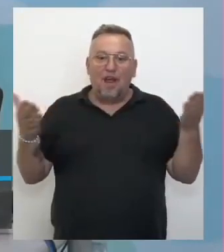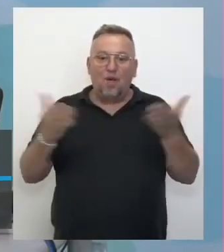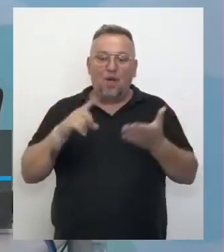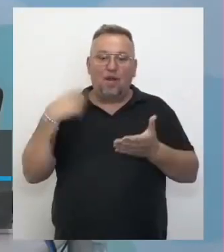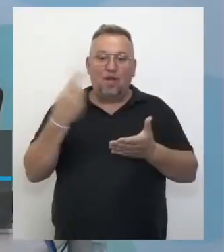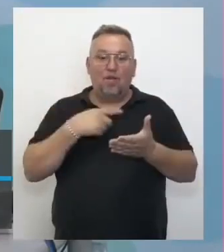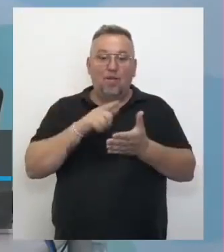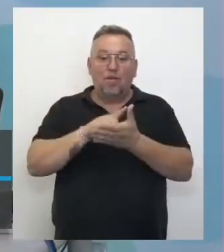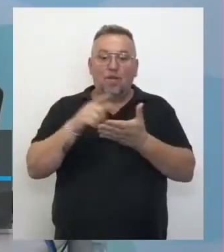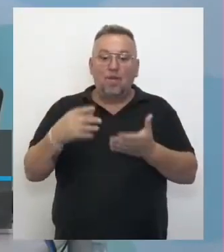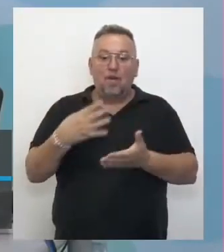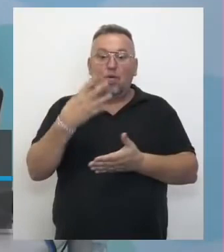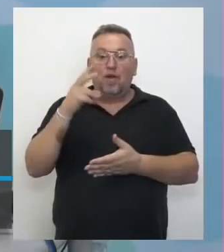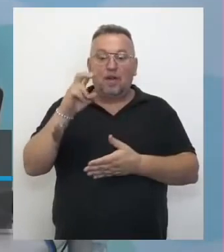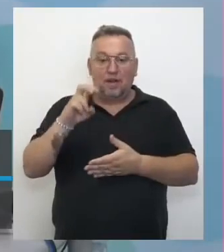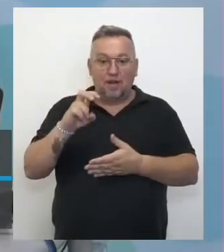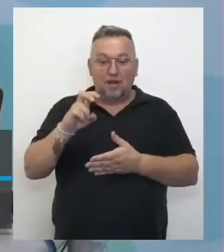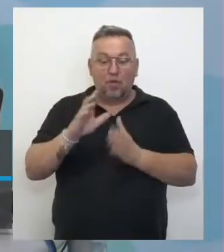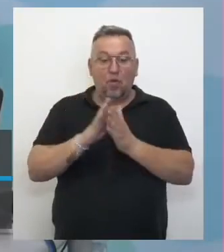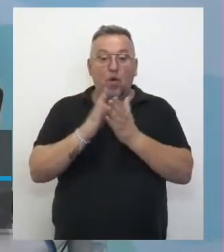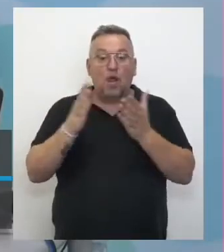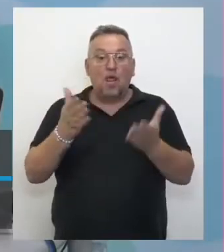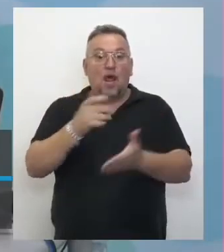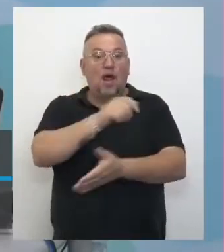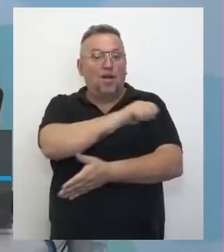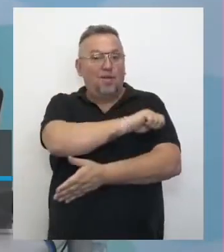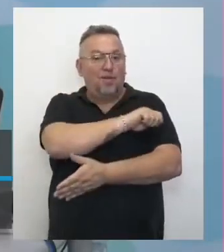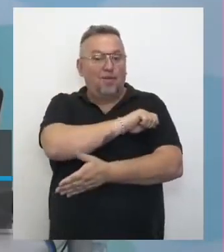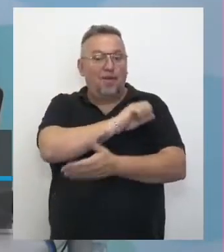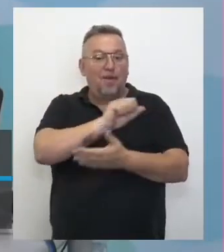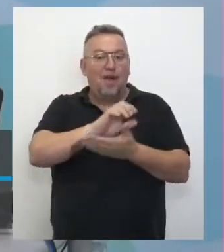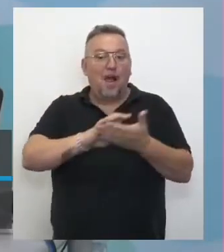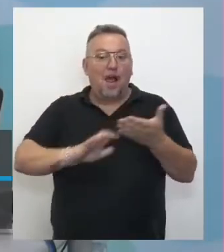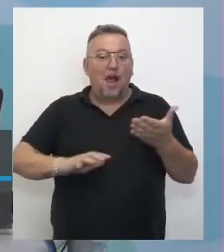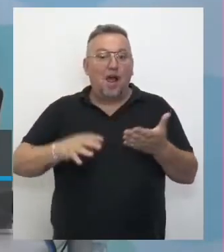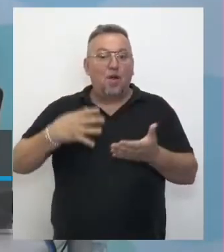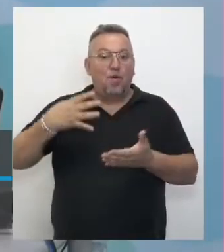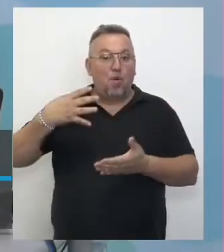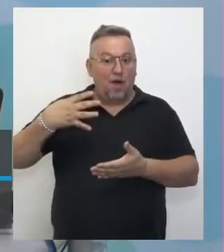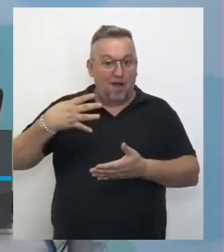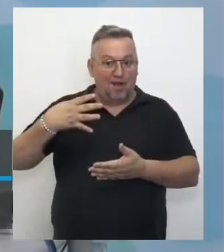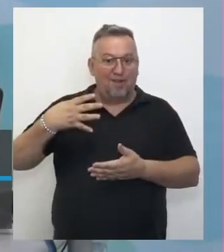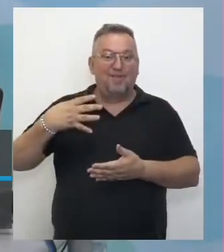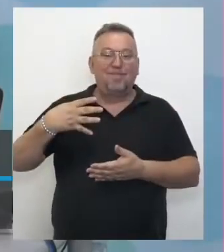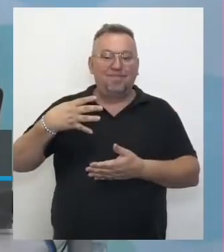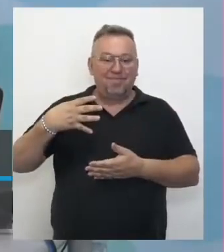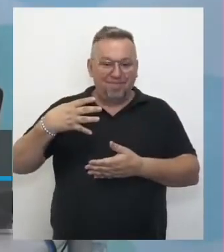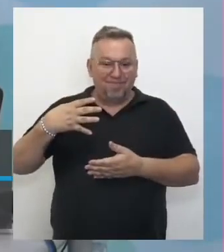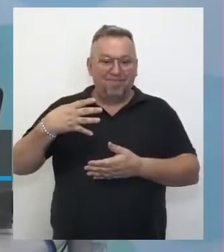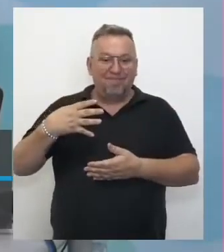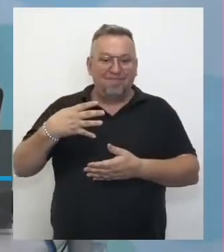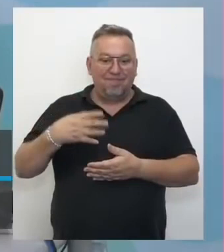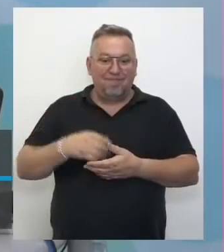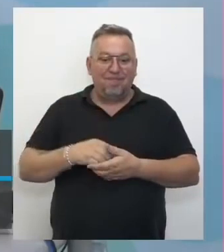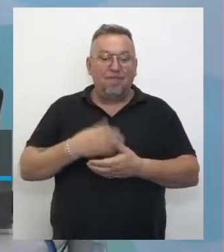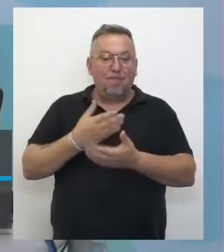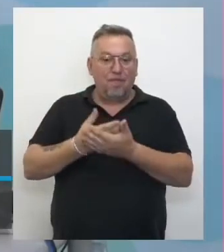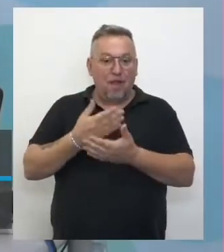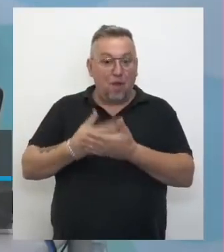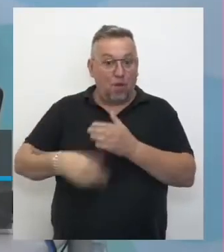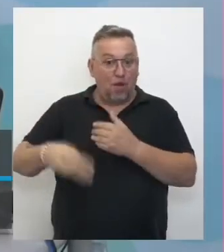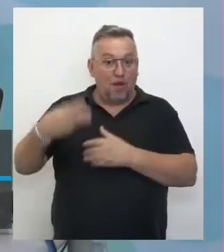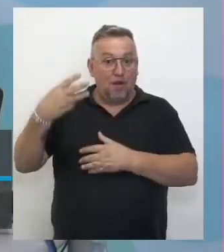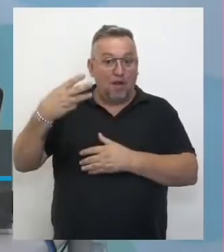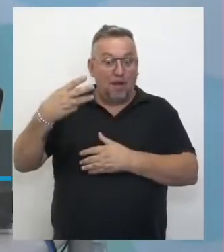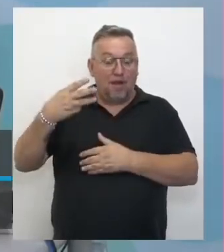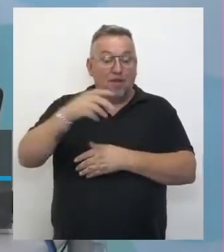página 45 do caderno do aluno, atividade 4. Então, vamos lá, atividade da sequência 4, aula 3.